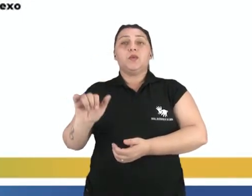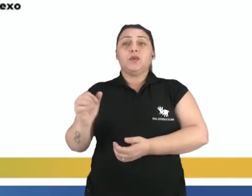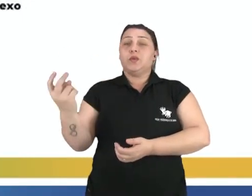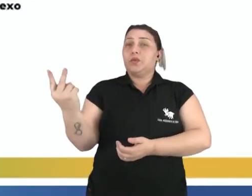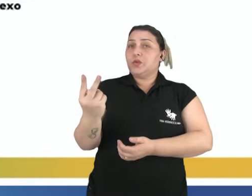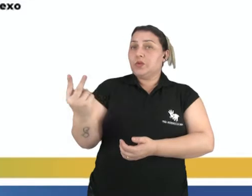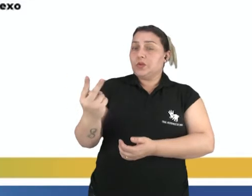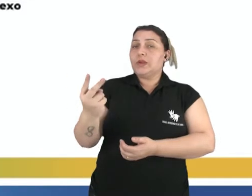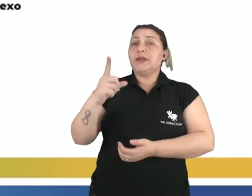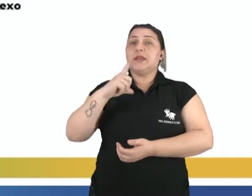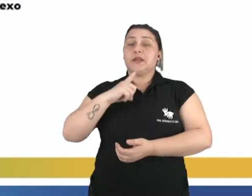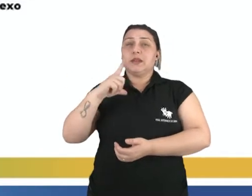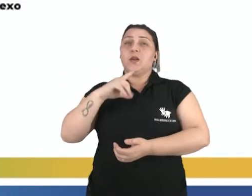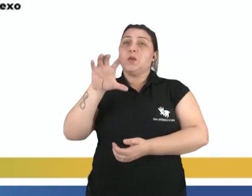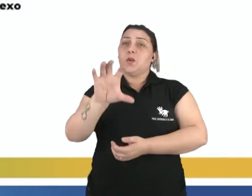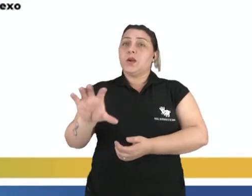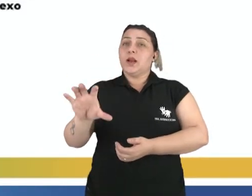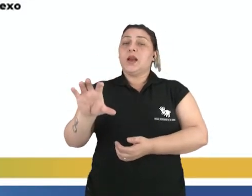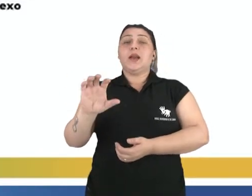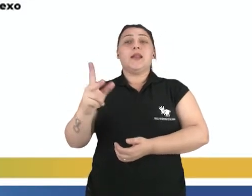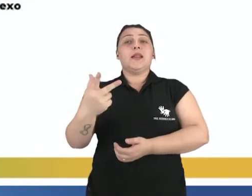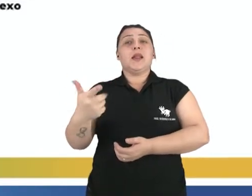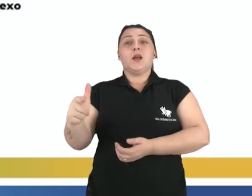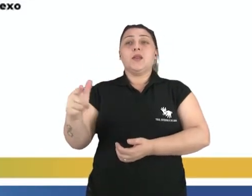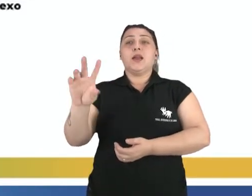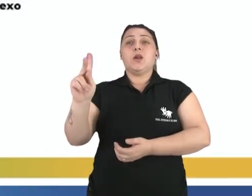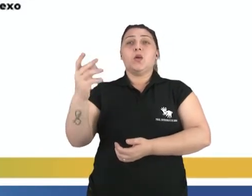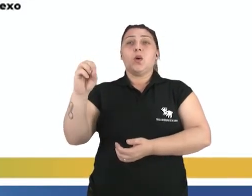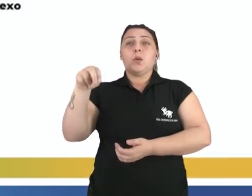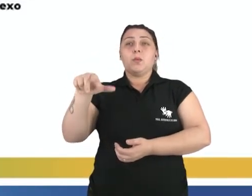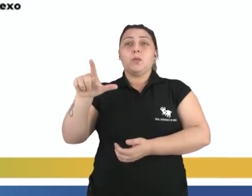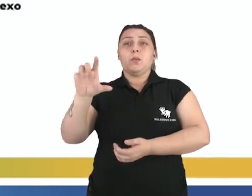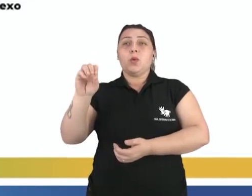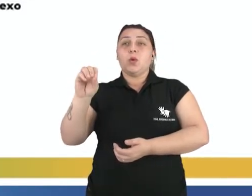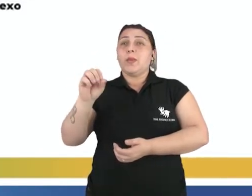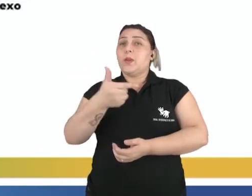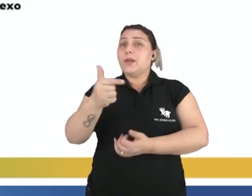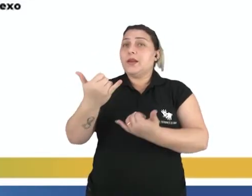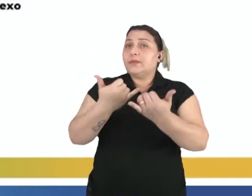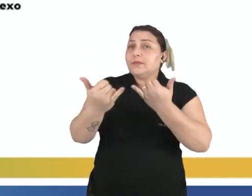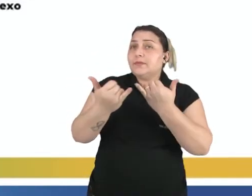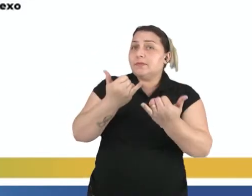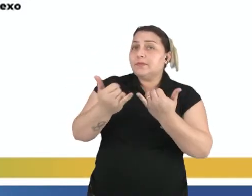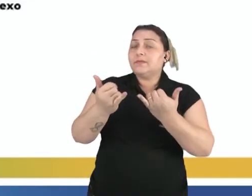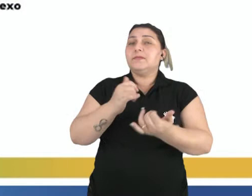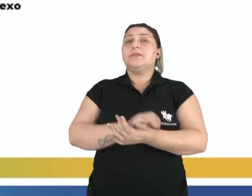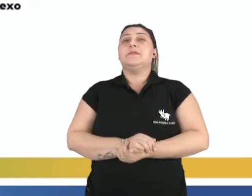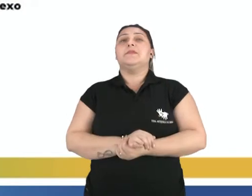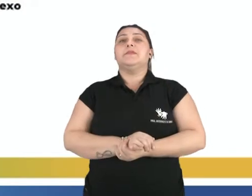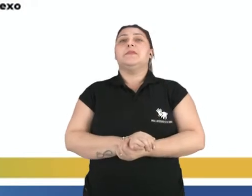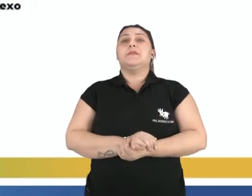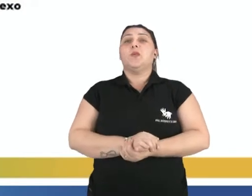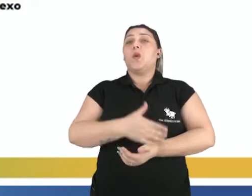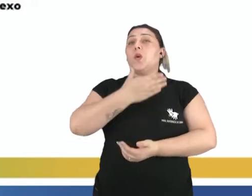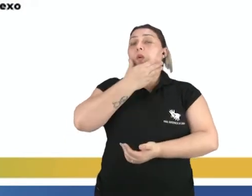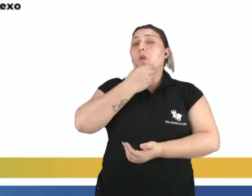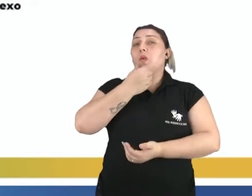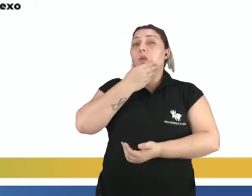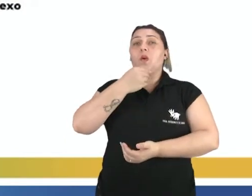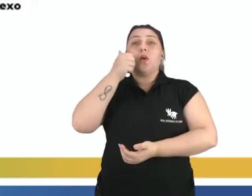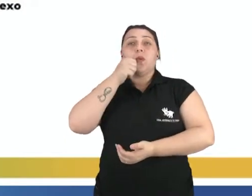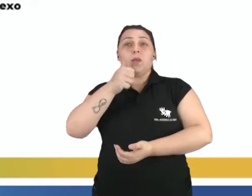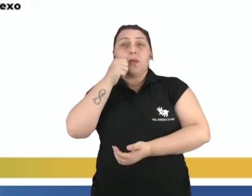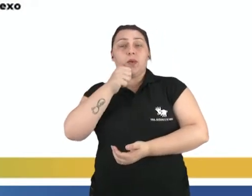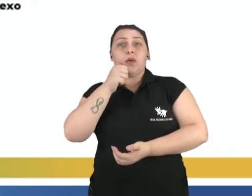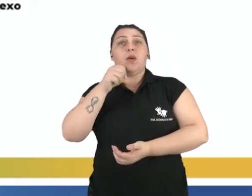dois cromossomos há uma região não homóloga, ou seja, há uma região não semelhante. Na espécie humana, o sexo feminino